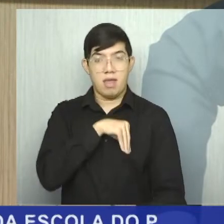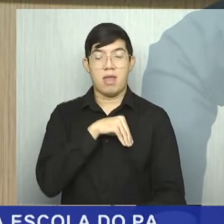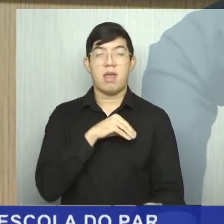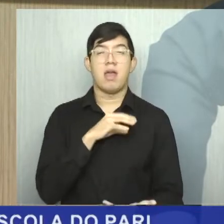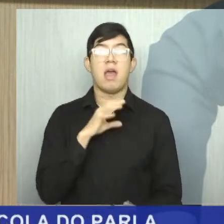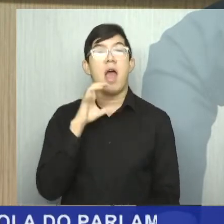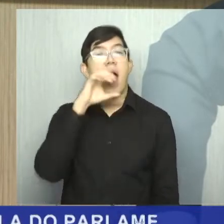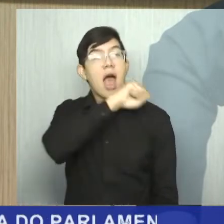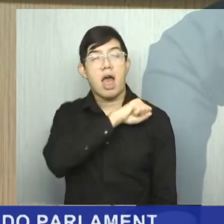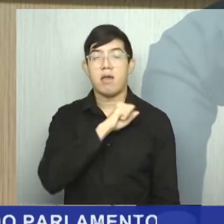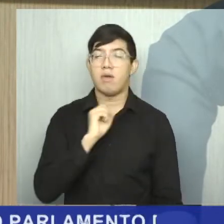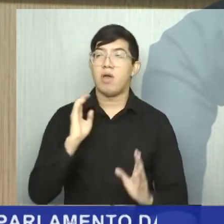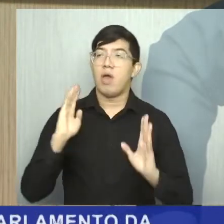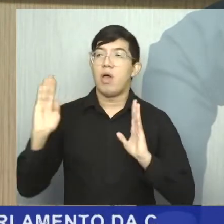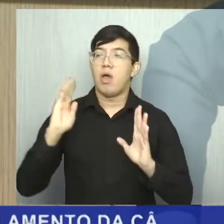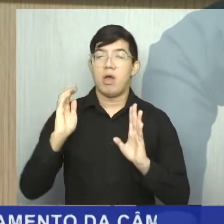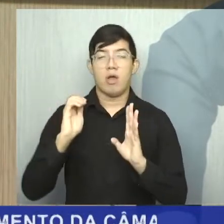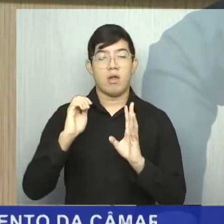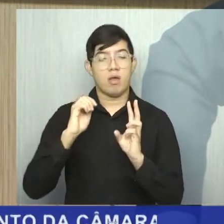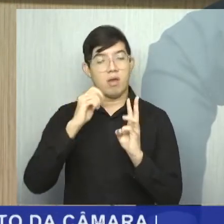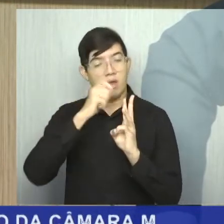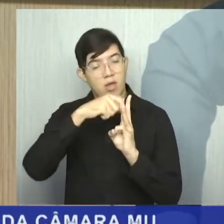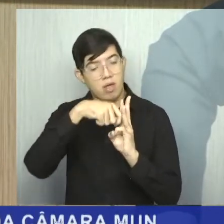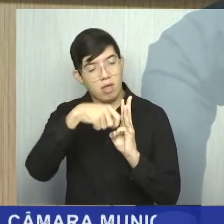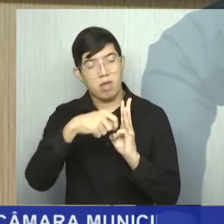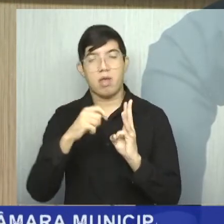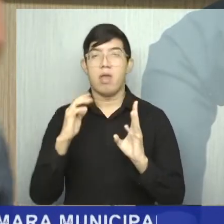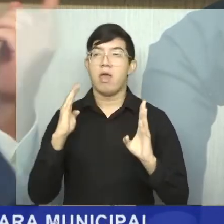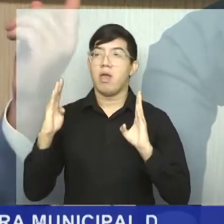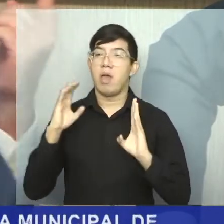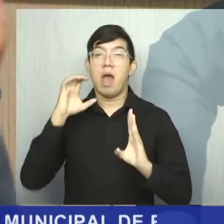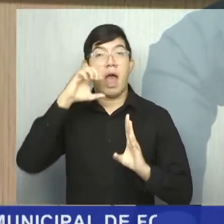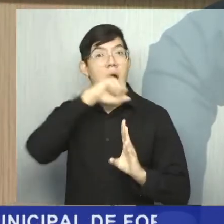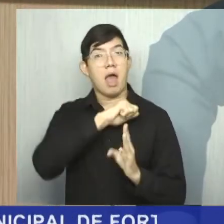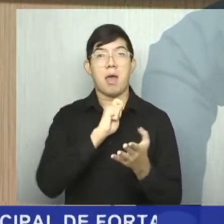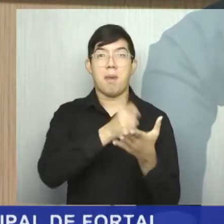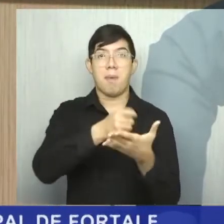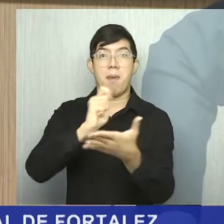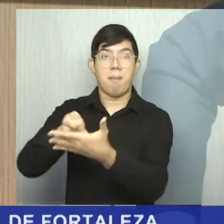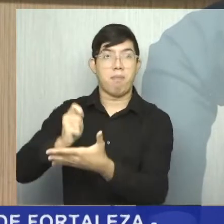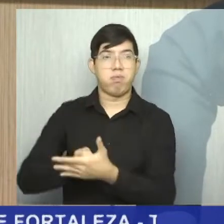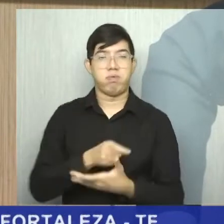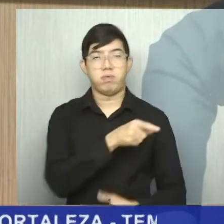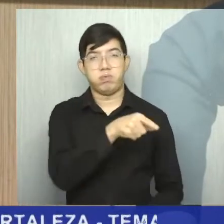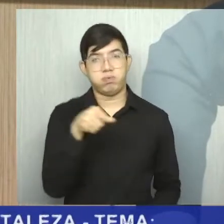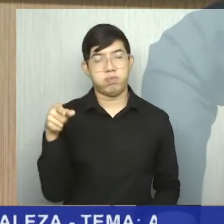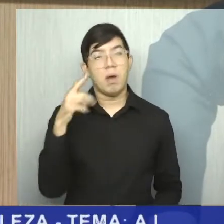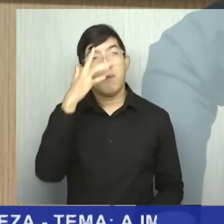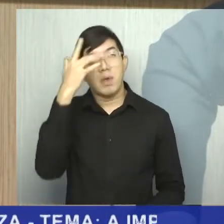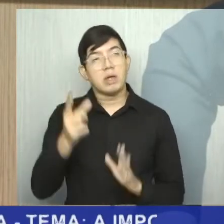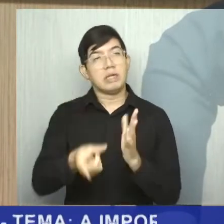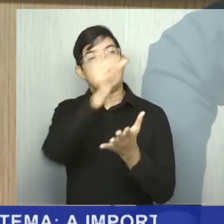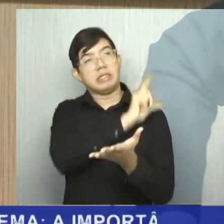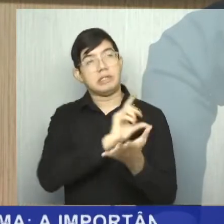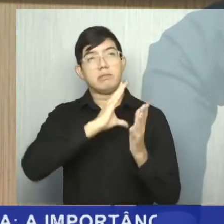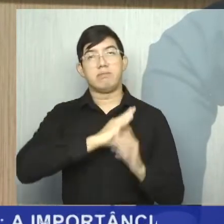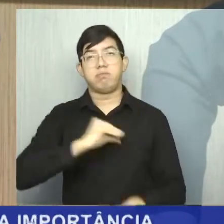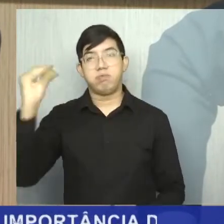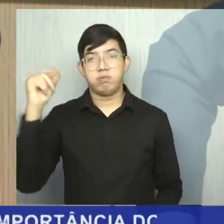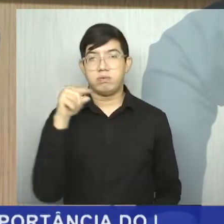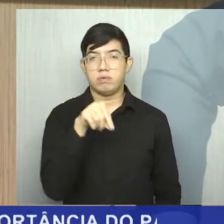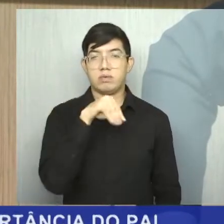meses. E nunca mais Fortaleza, nunca houvera falado em 13º salário. Nós pagamos pela primeira vez o 13º salário. E